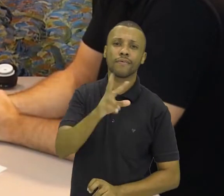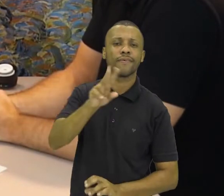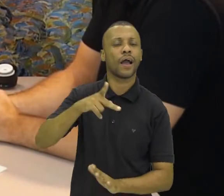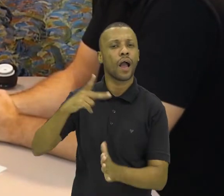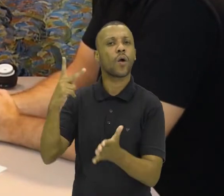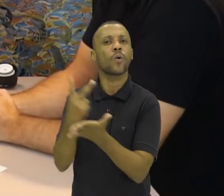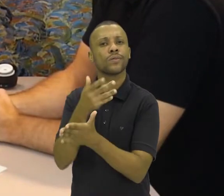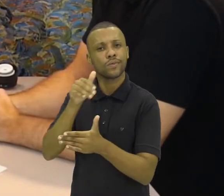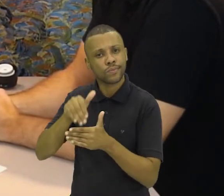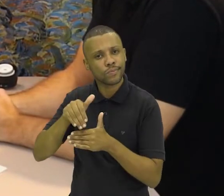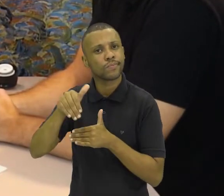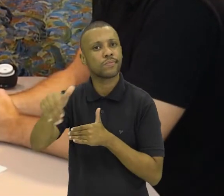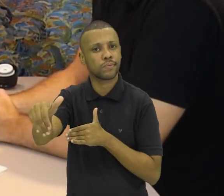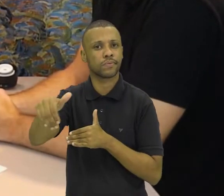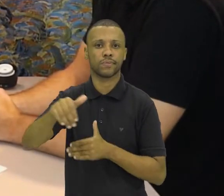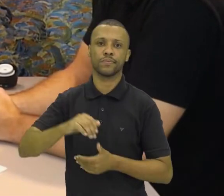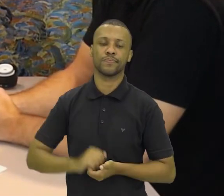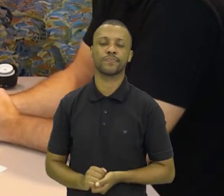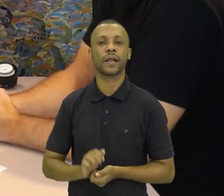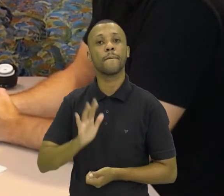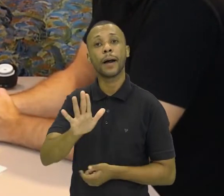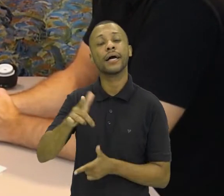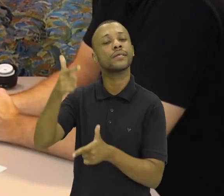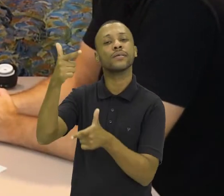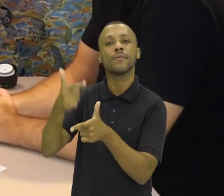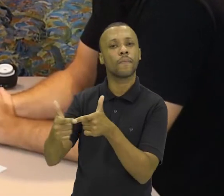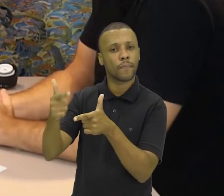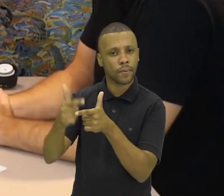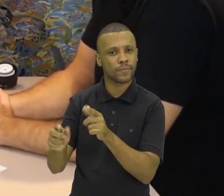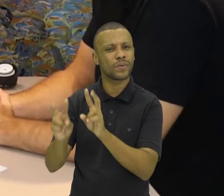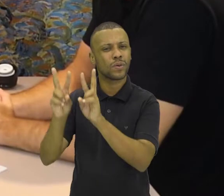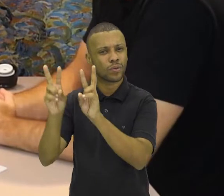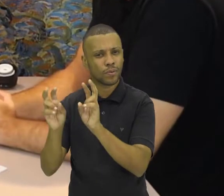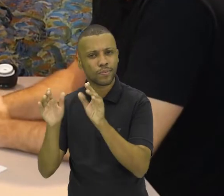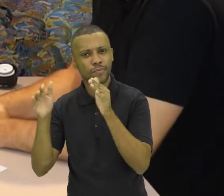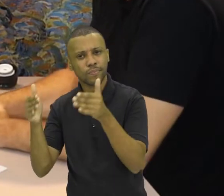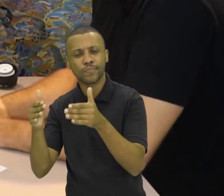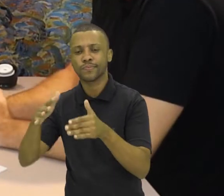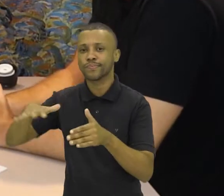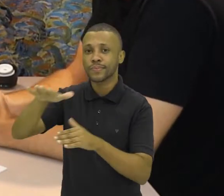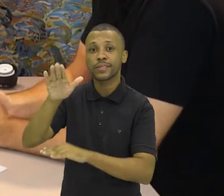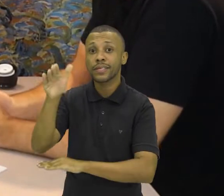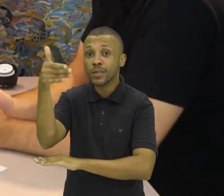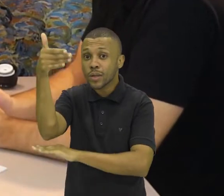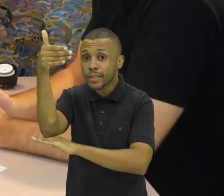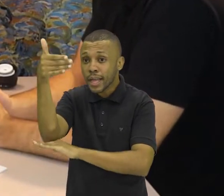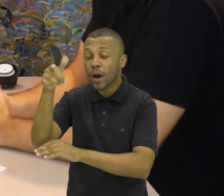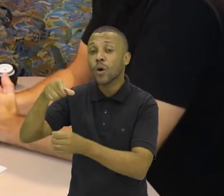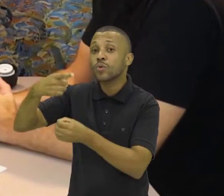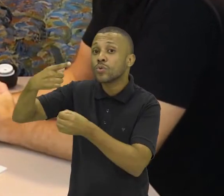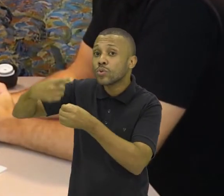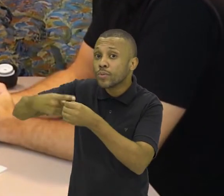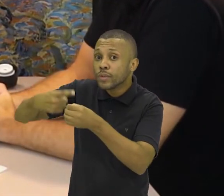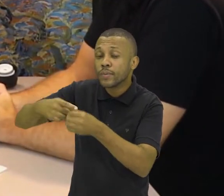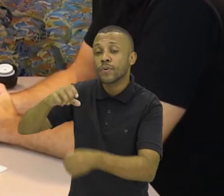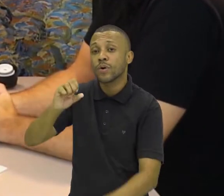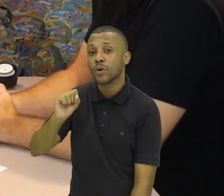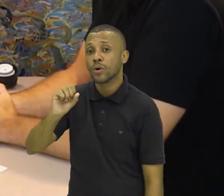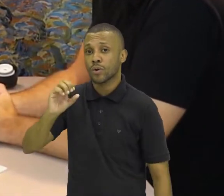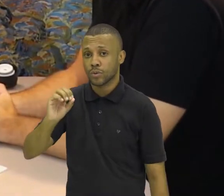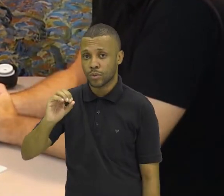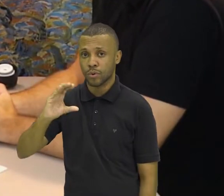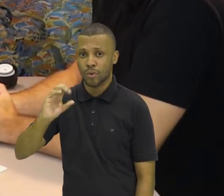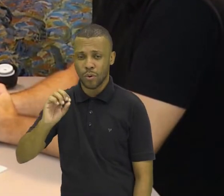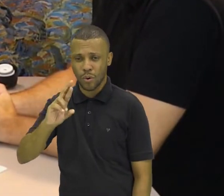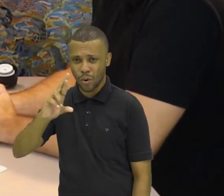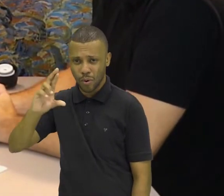desse canal. Só lembrando. Tá? Mas essa questão do pessoal lá de Socorro, desses hotéis em Socorro, nos